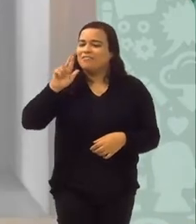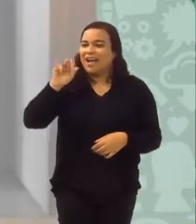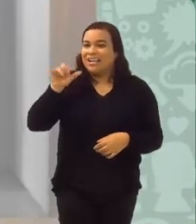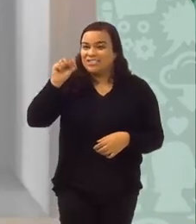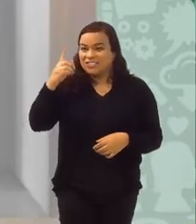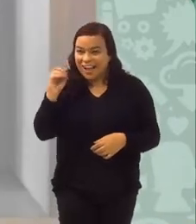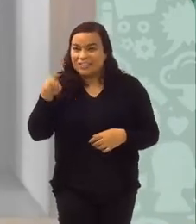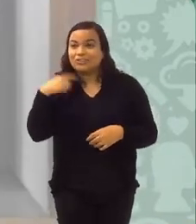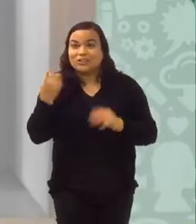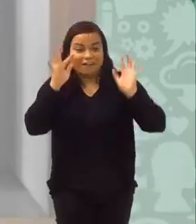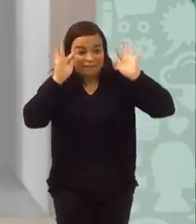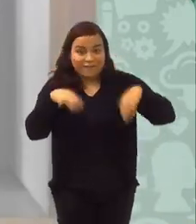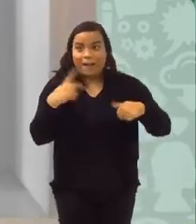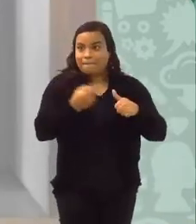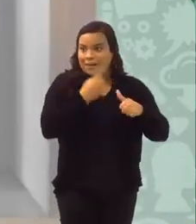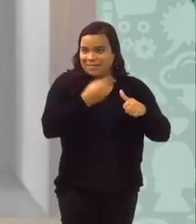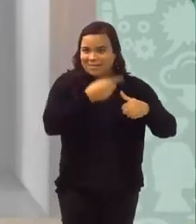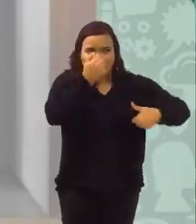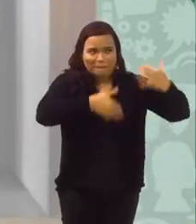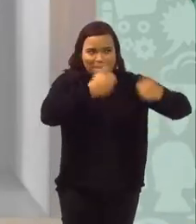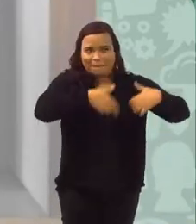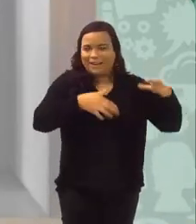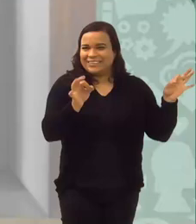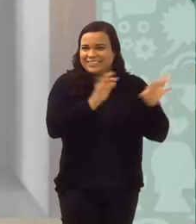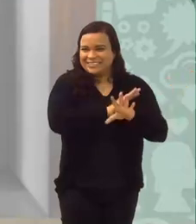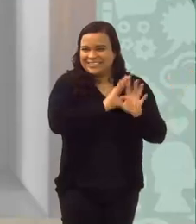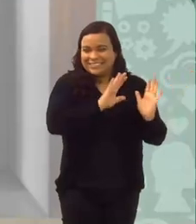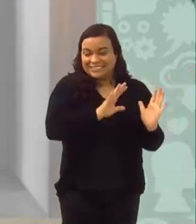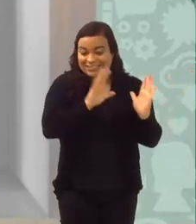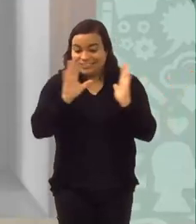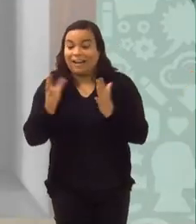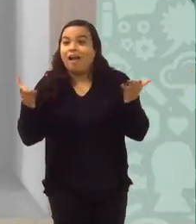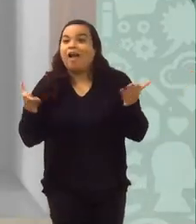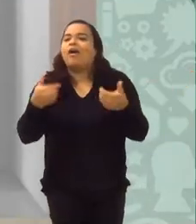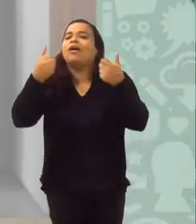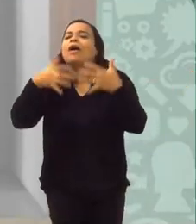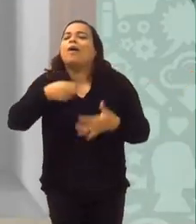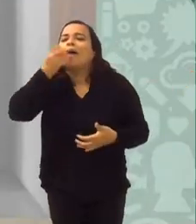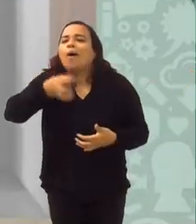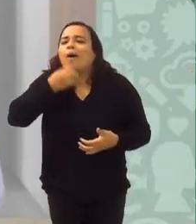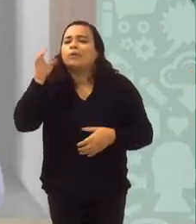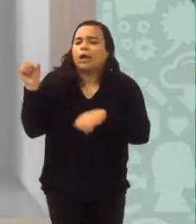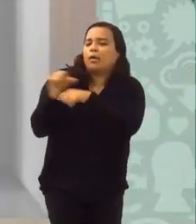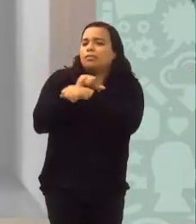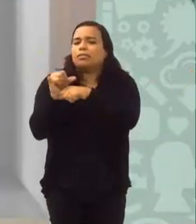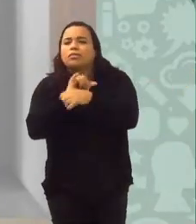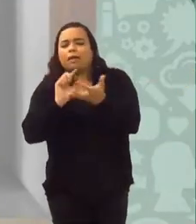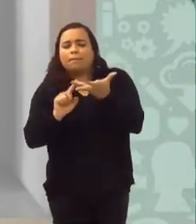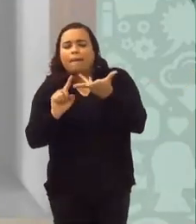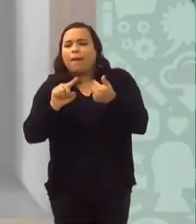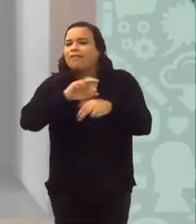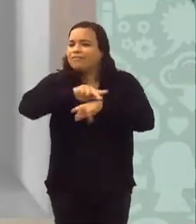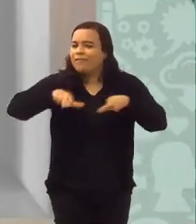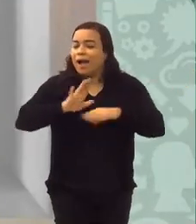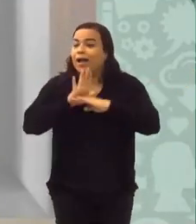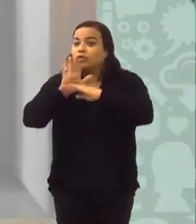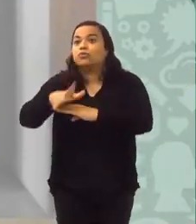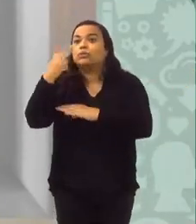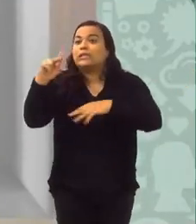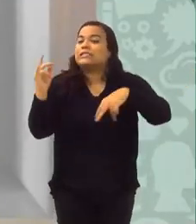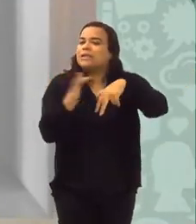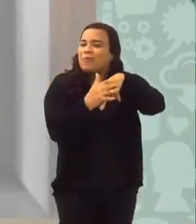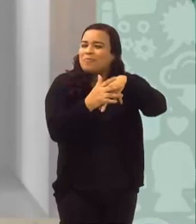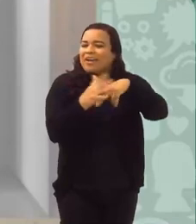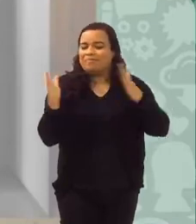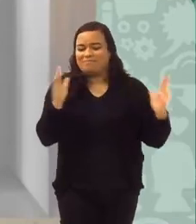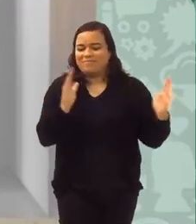gente finalizou ali o primeiro bloco, você ia contar que artifícios você utilizou, né, para auxiliar os seus pacientes durante